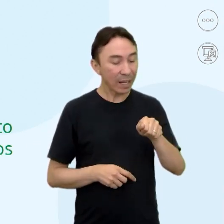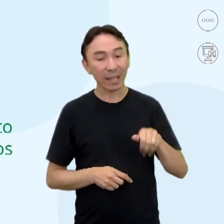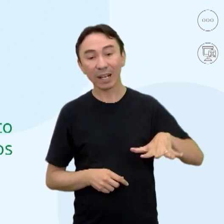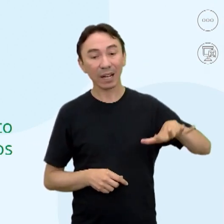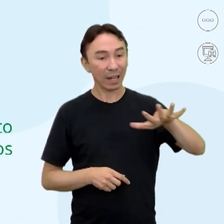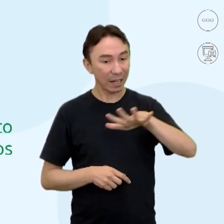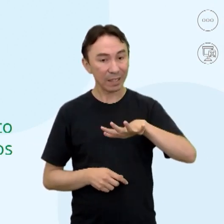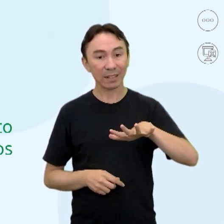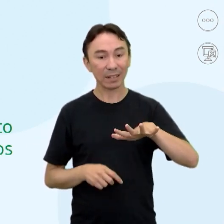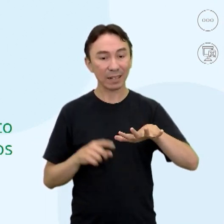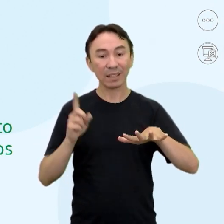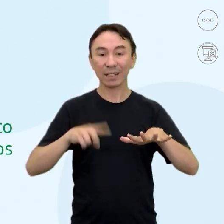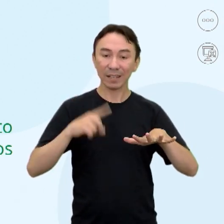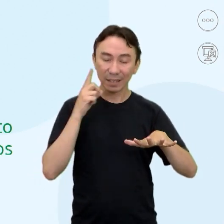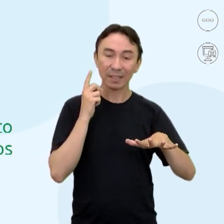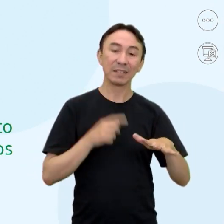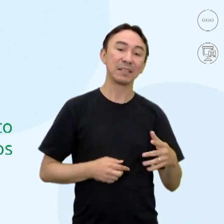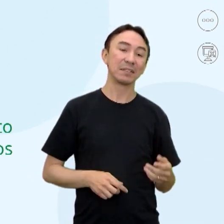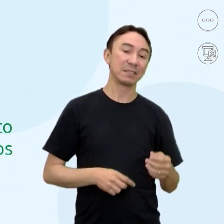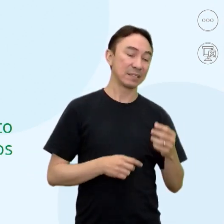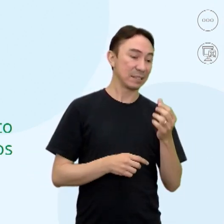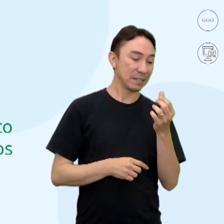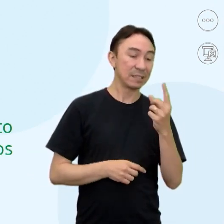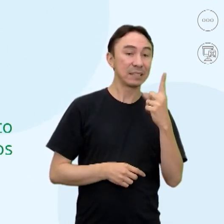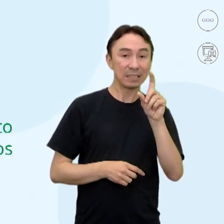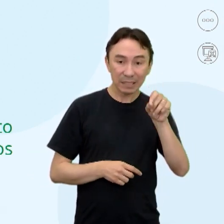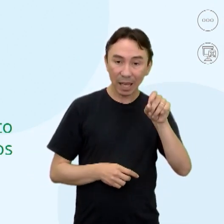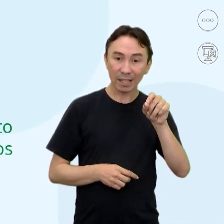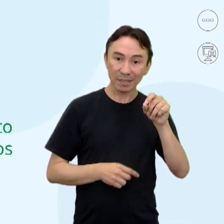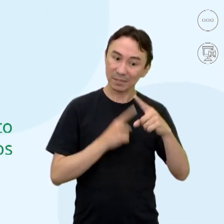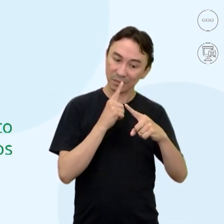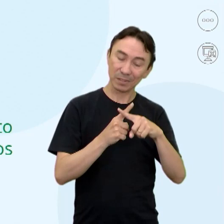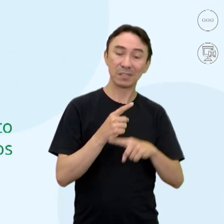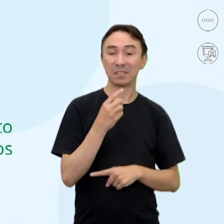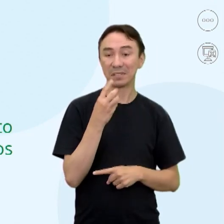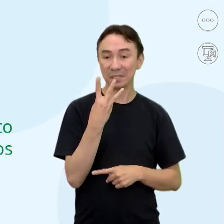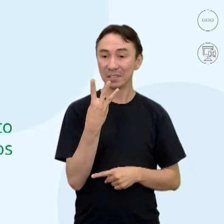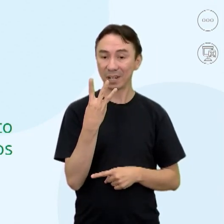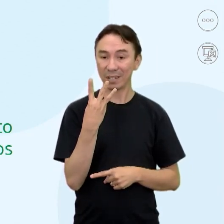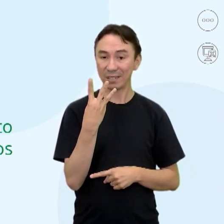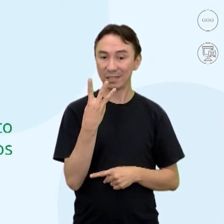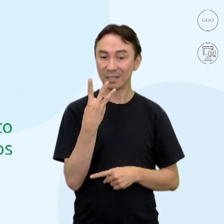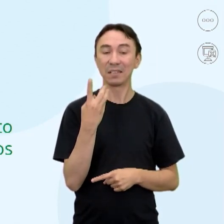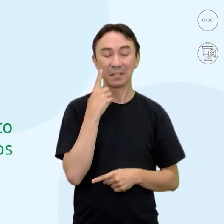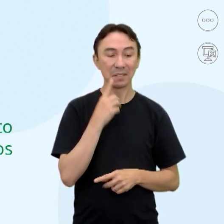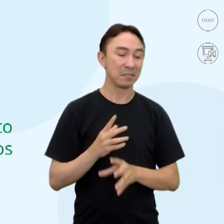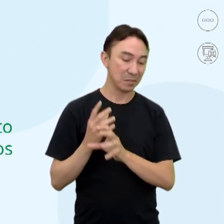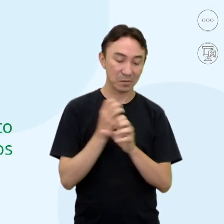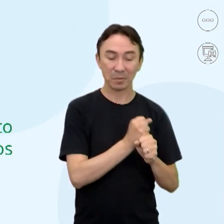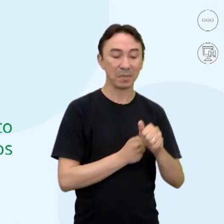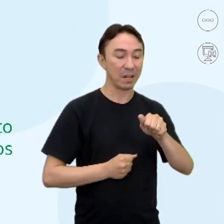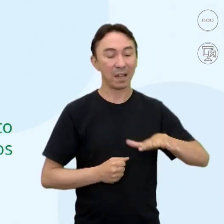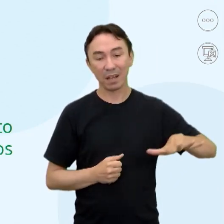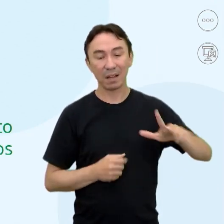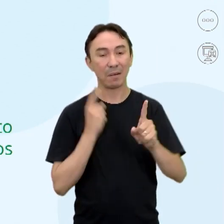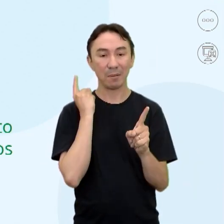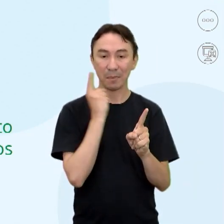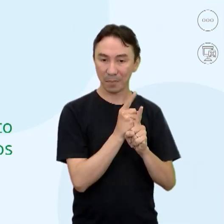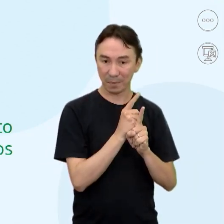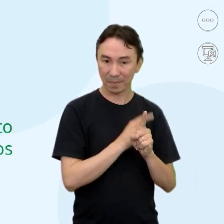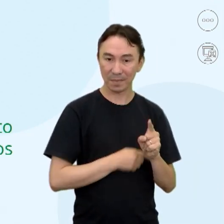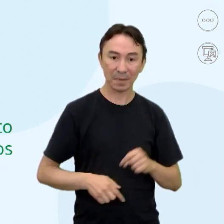em questão é obtida multiplicando o comprimento pela largura, né? Ou um lado vezes o outro, e o perímetro é dado